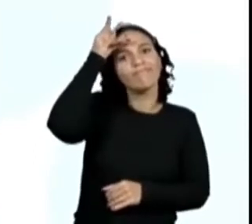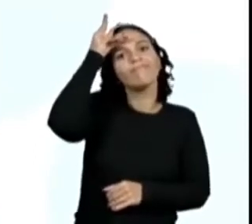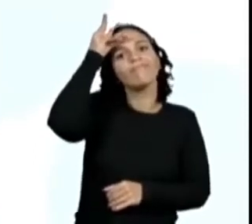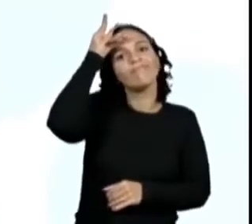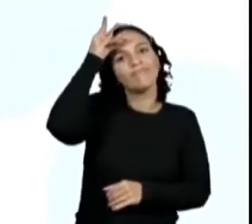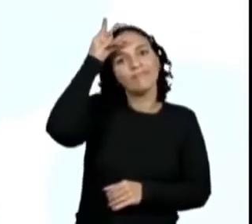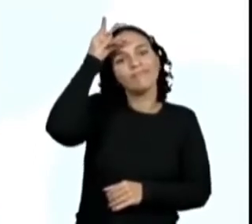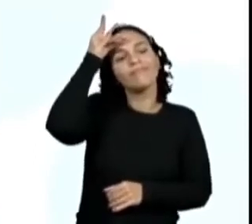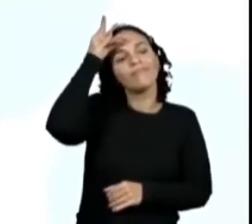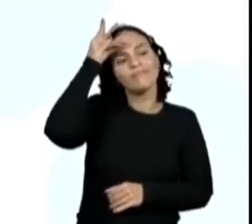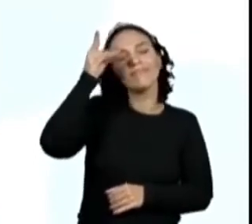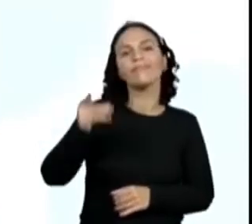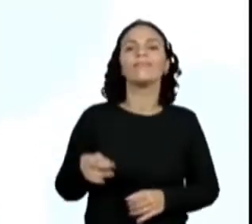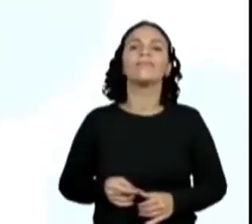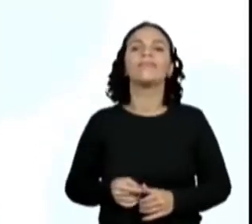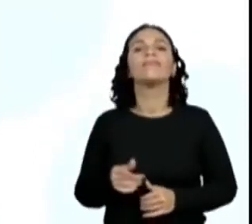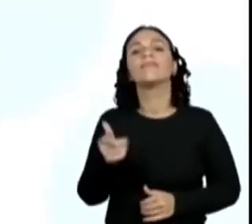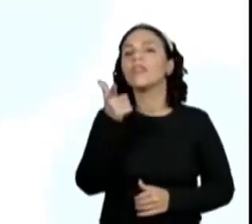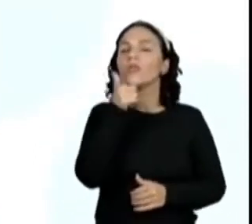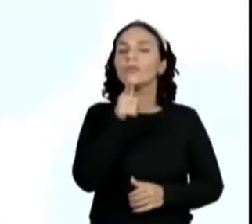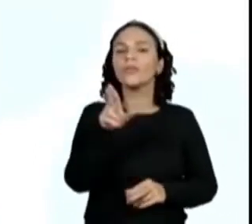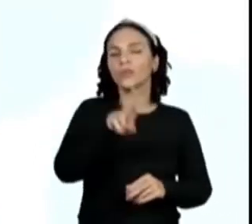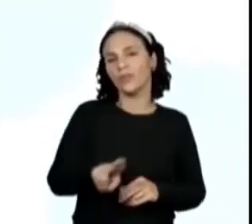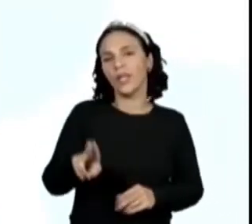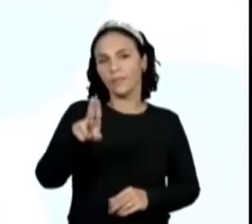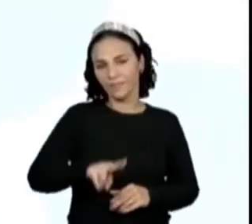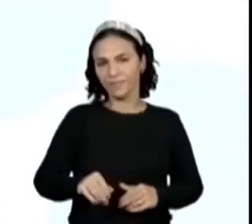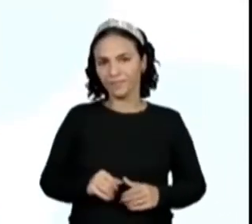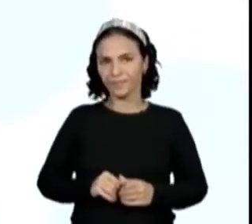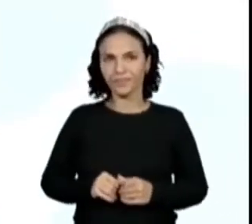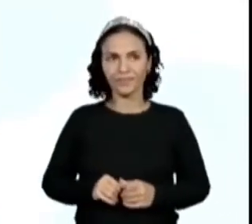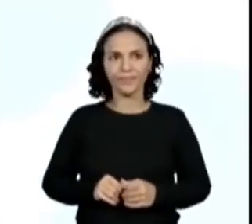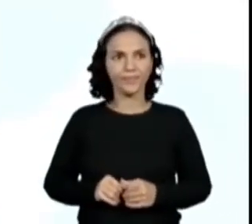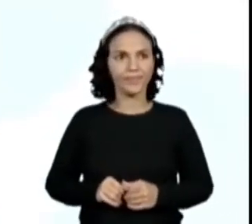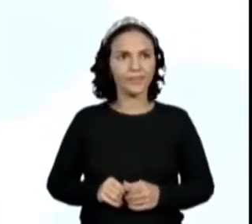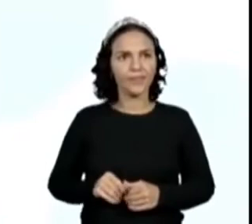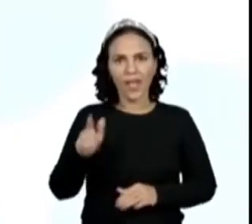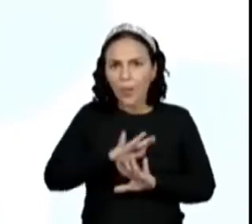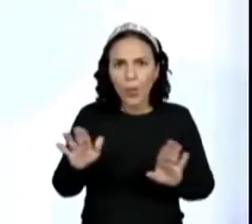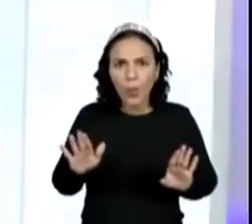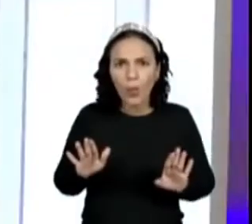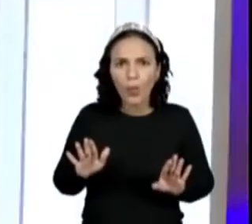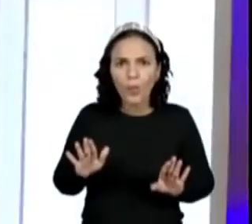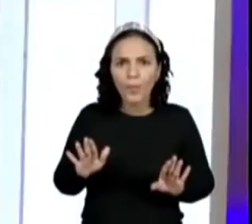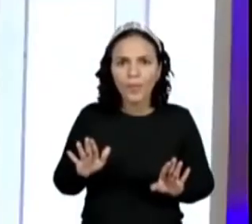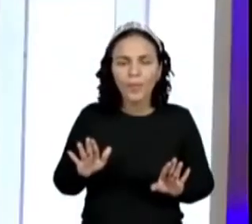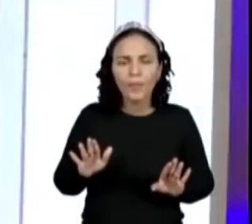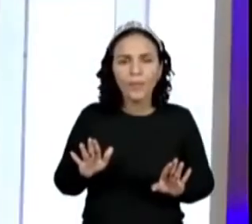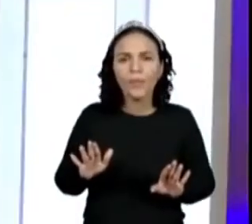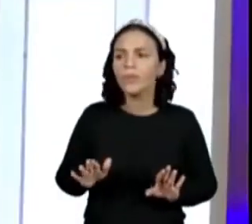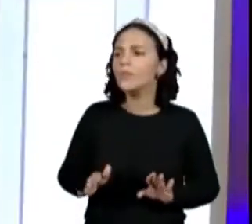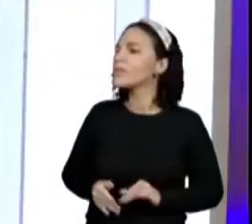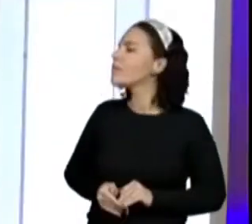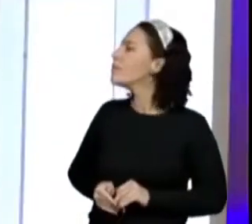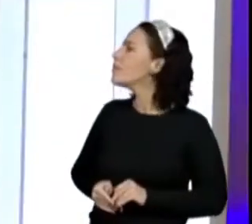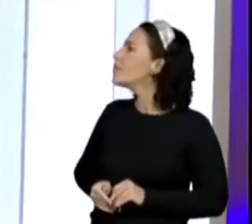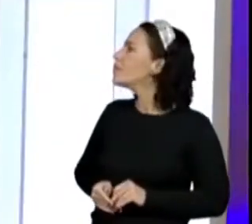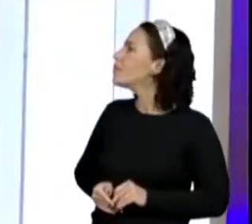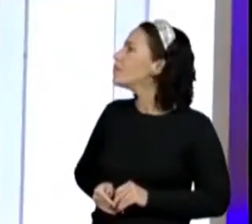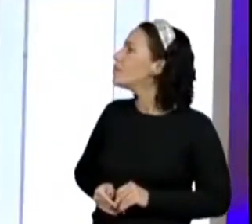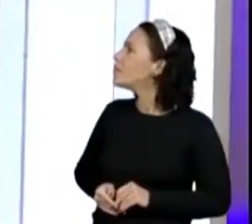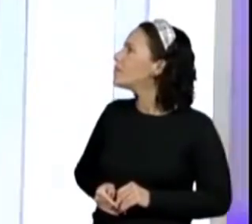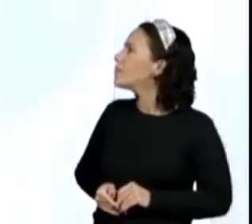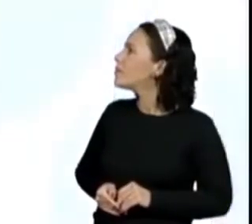porque a gente vai identificando, a gente pode utilizar. Termina aí ou tem mais versos? O próximo verso, panela no